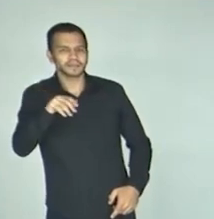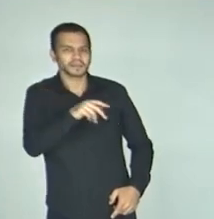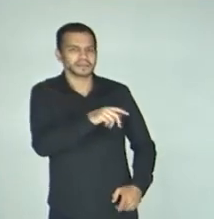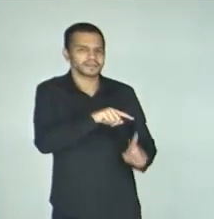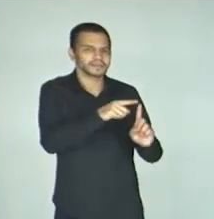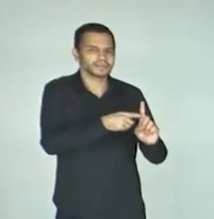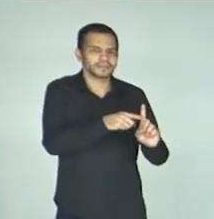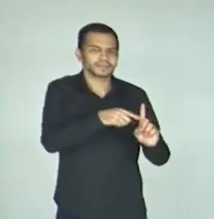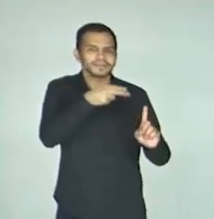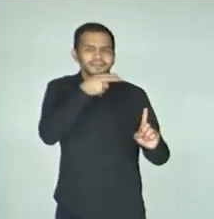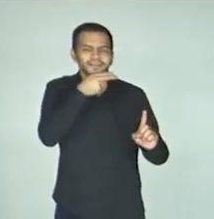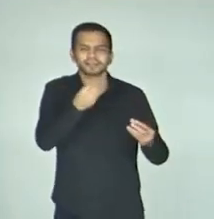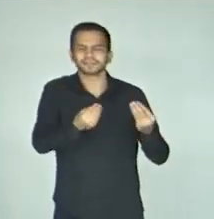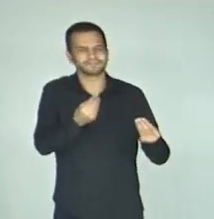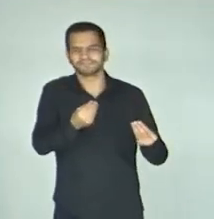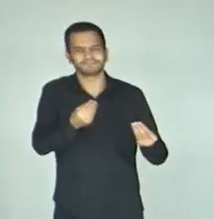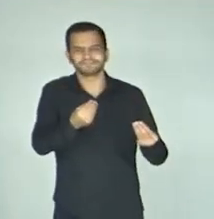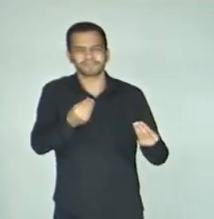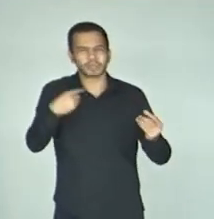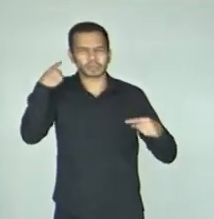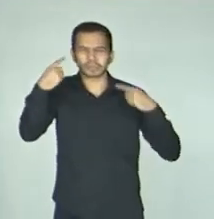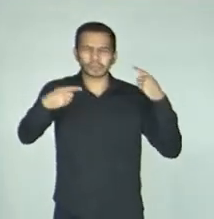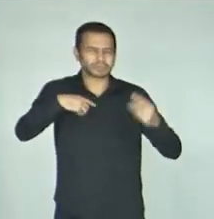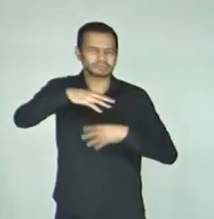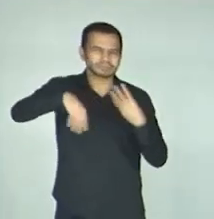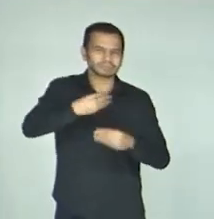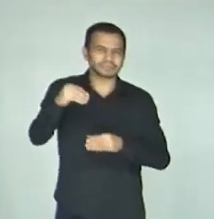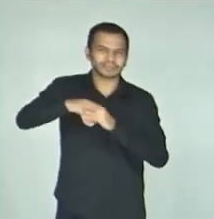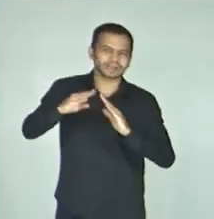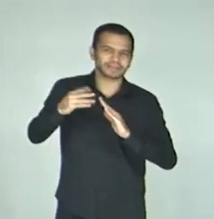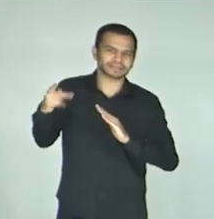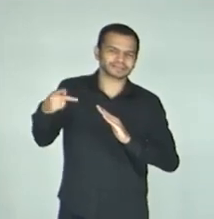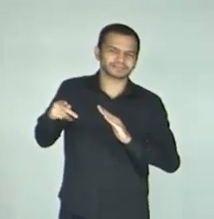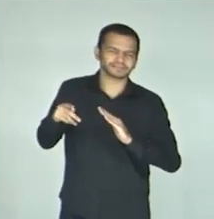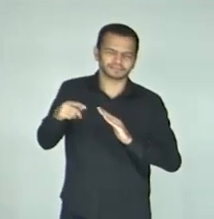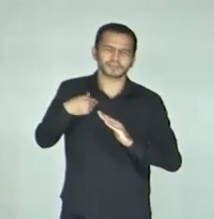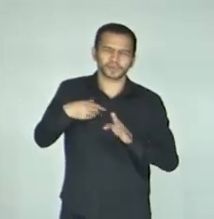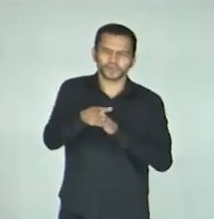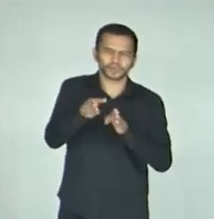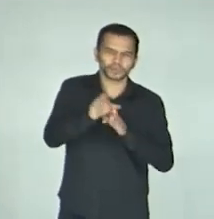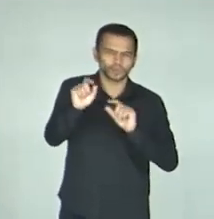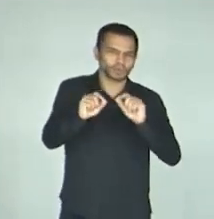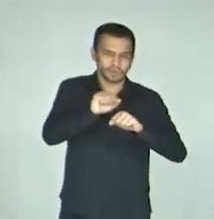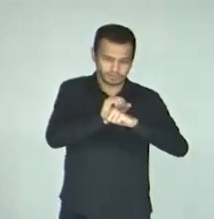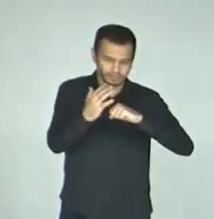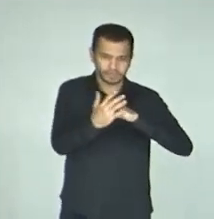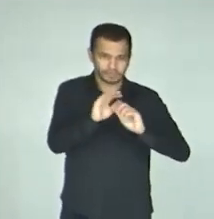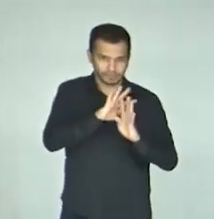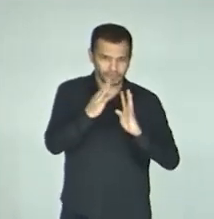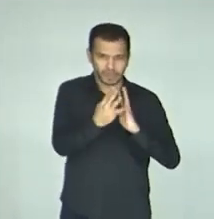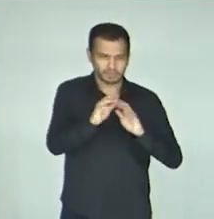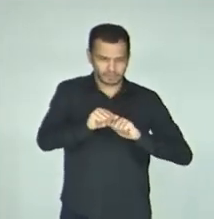casa do loló e eu quero te falar uma coisa Deus depois dessa pandemia tem um caminho de benção para